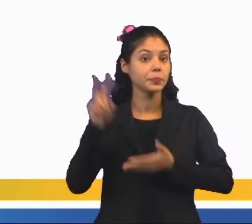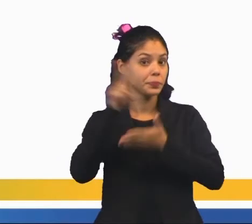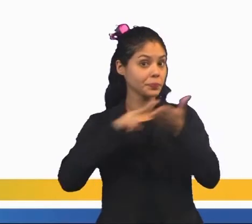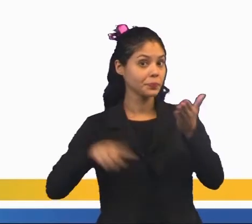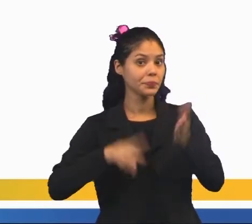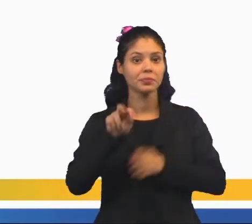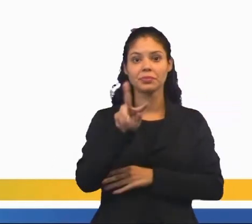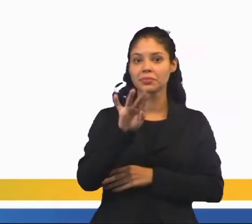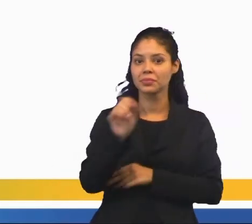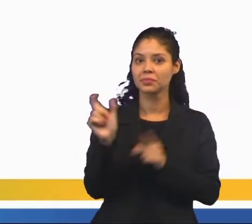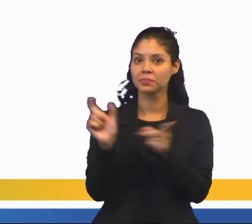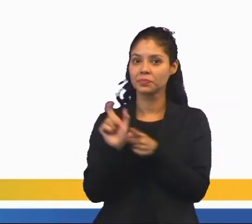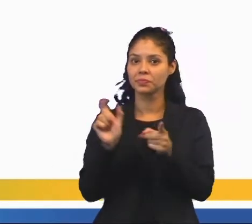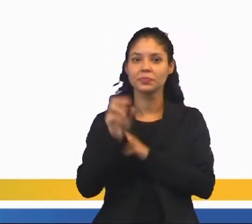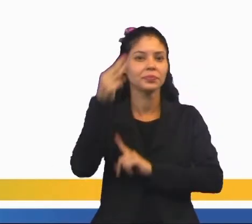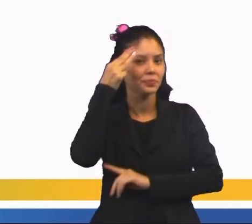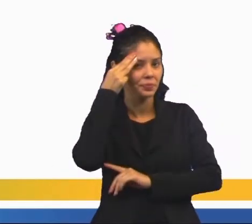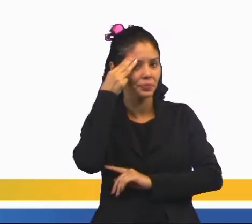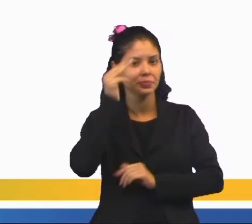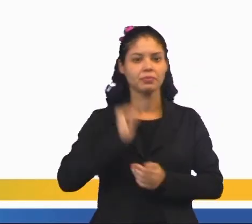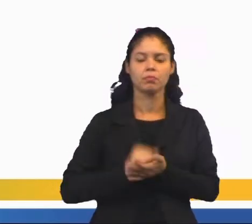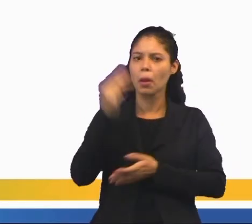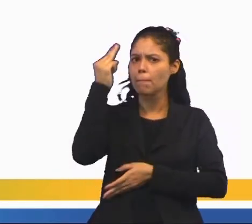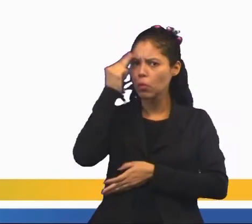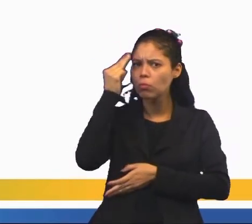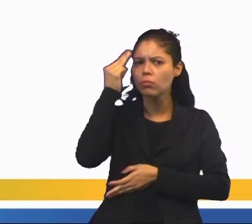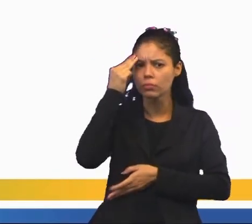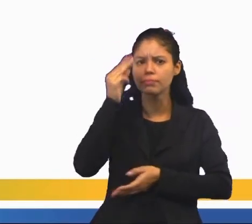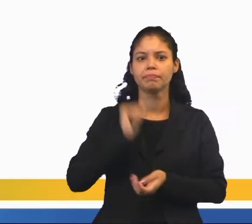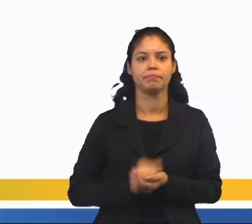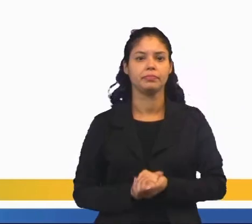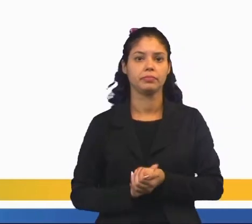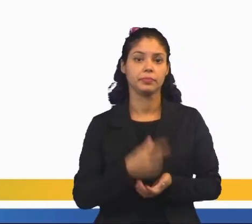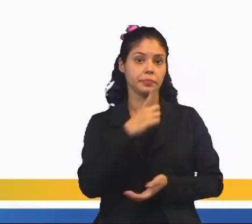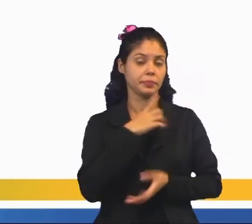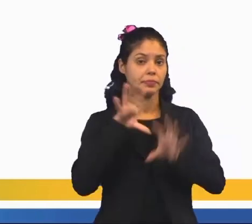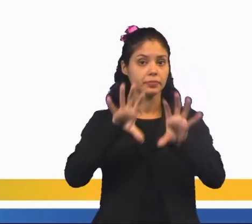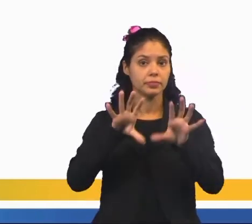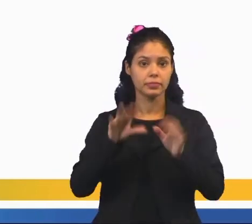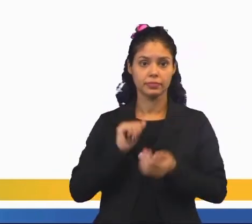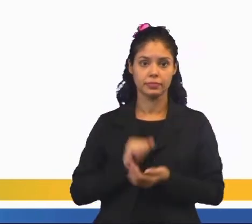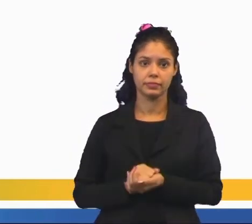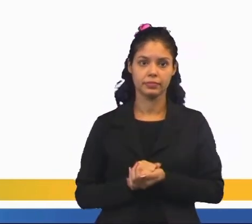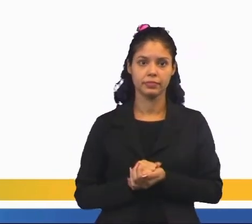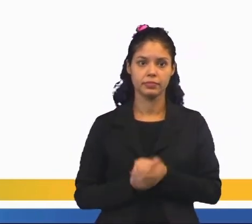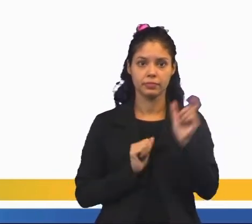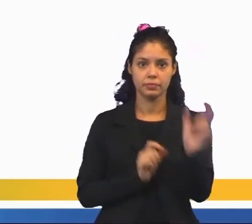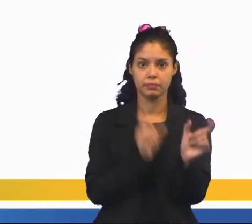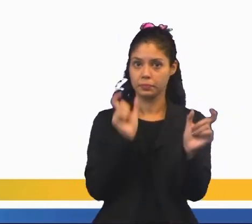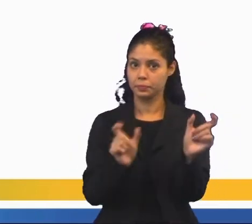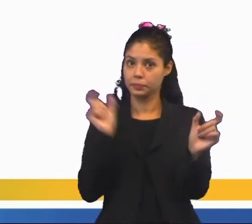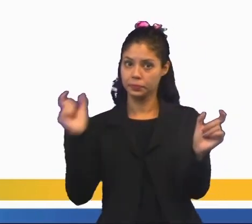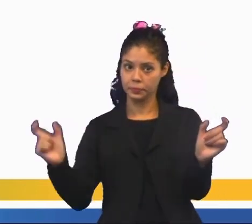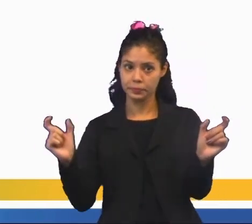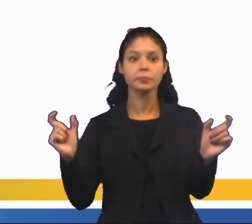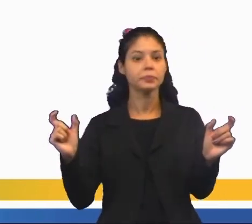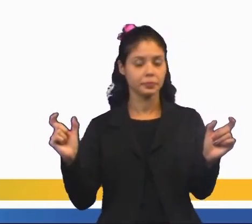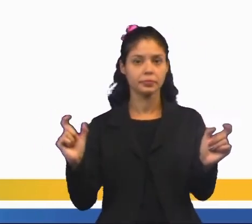Leia o verbete da palavra memória. Memória, aí nós temos aqui memória com a separação